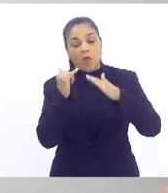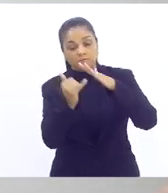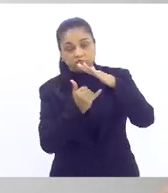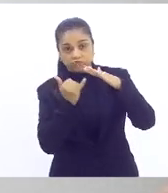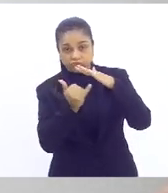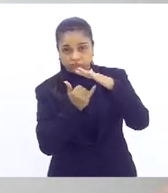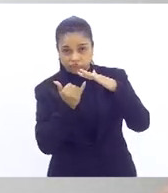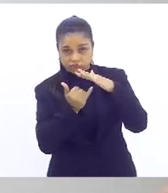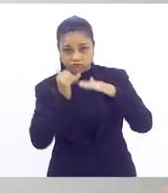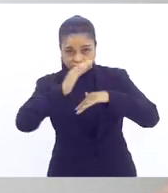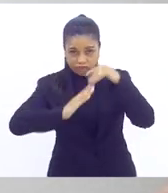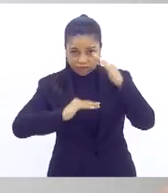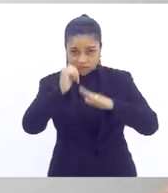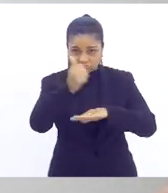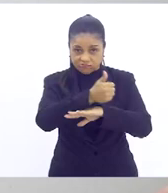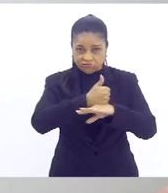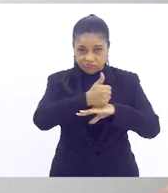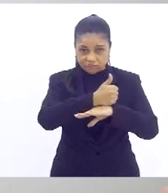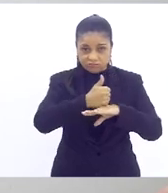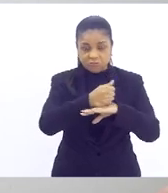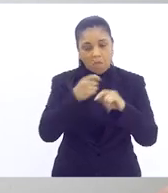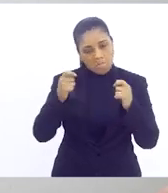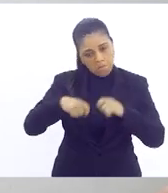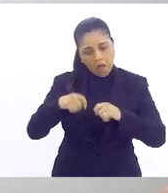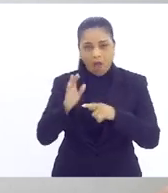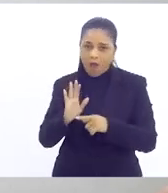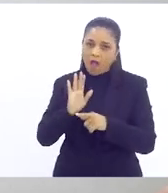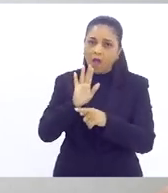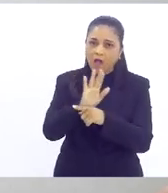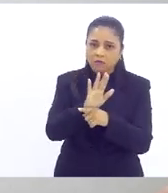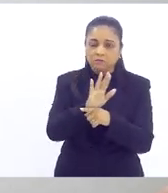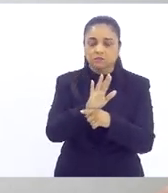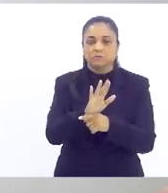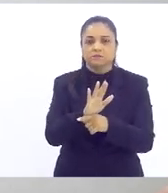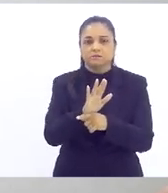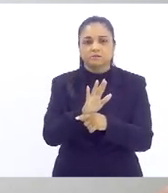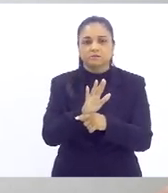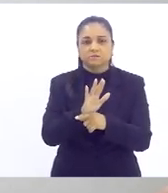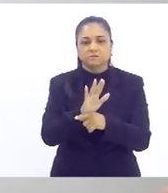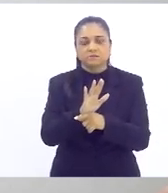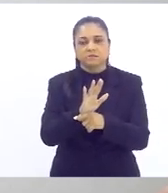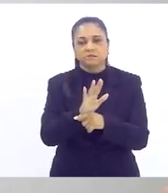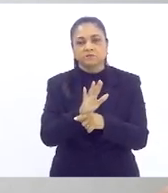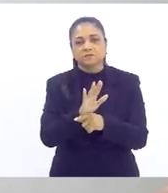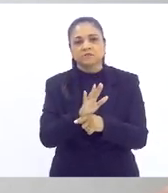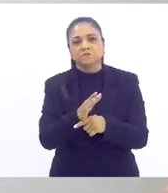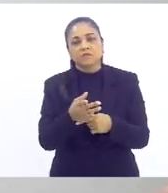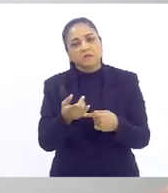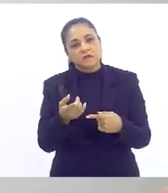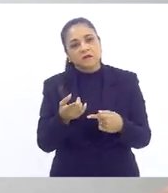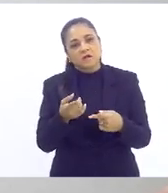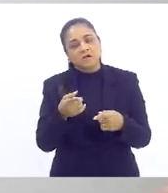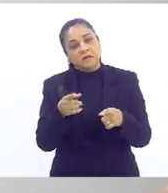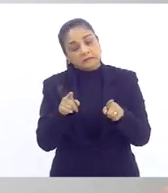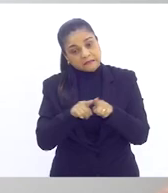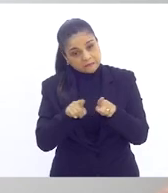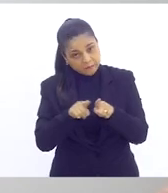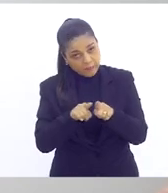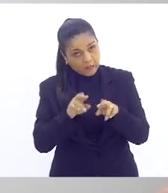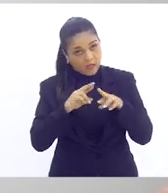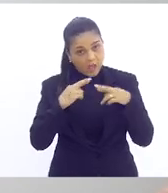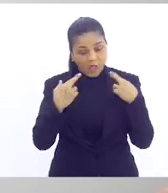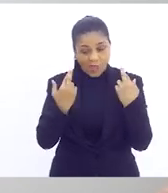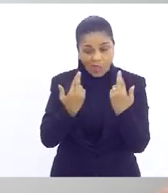de classe poderiam colaborar Mas também se fizer uma reunião